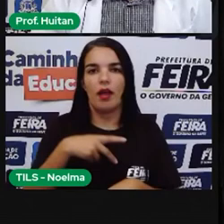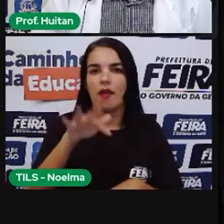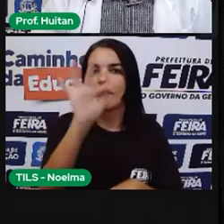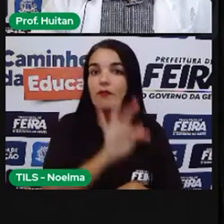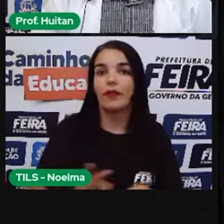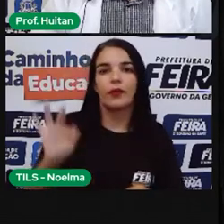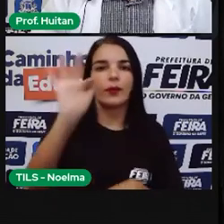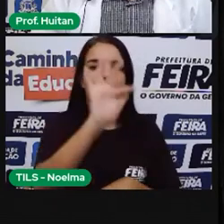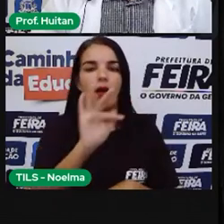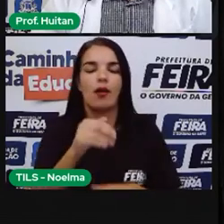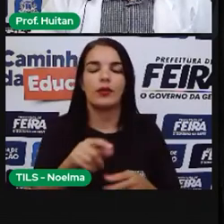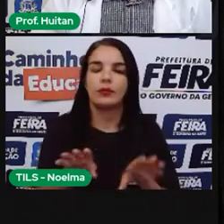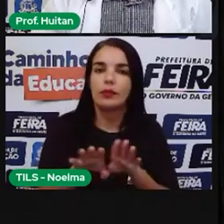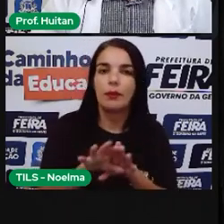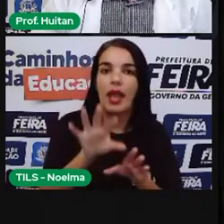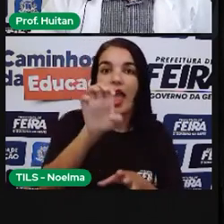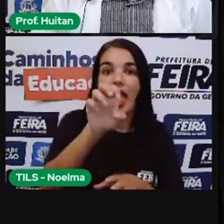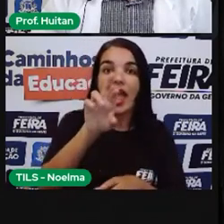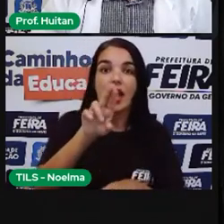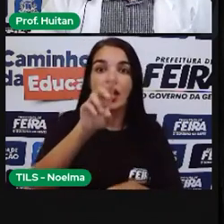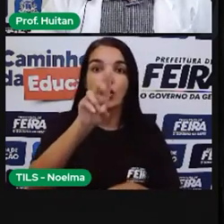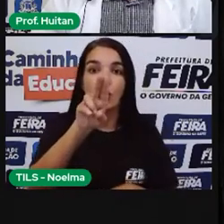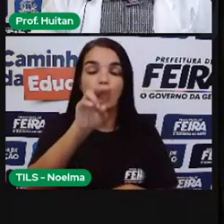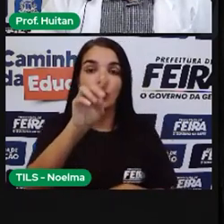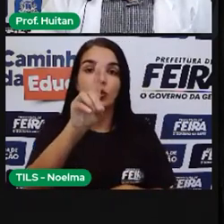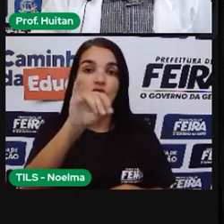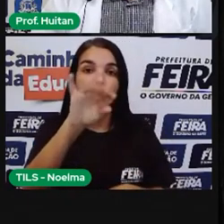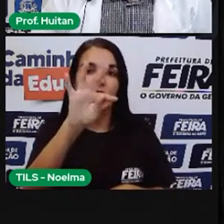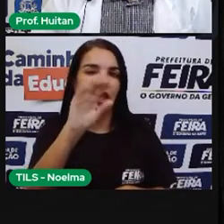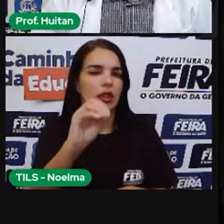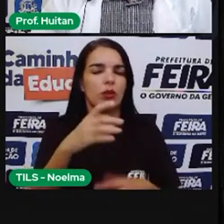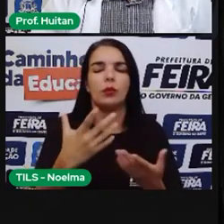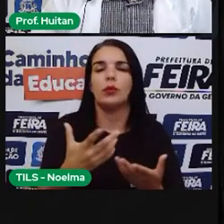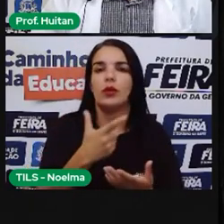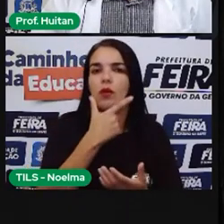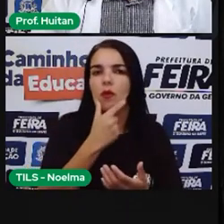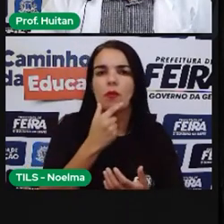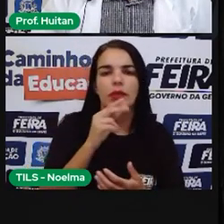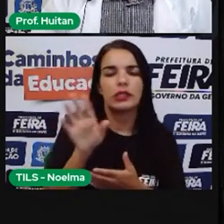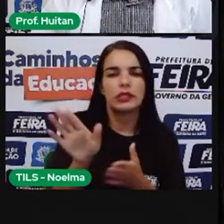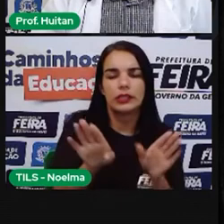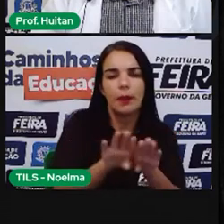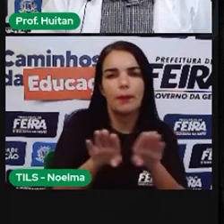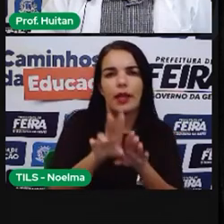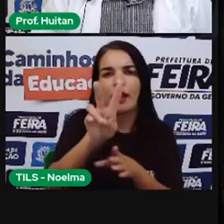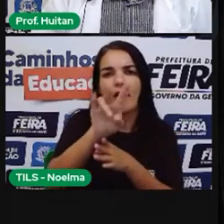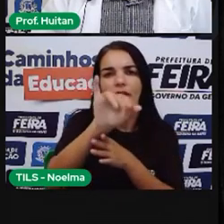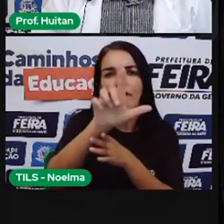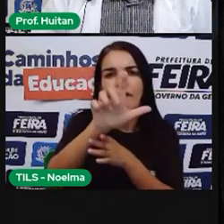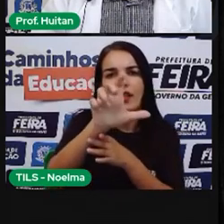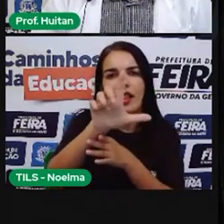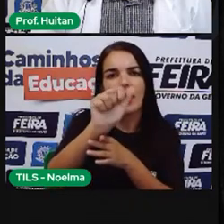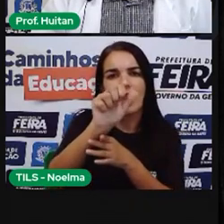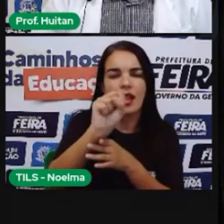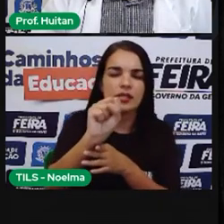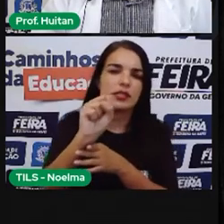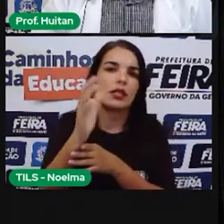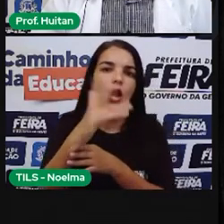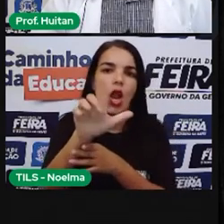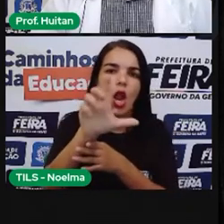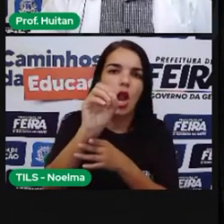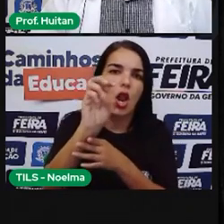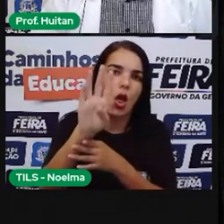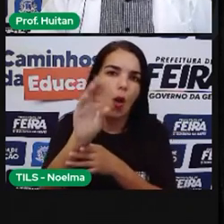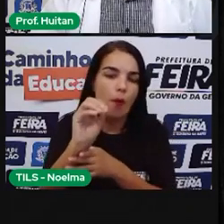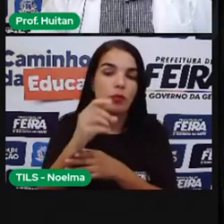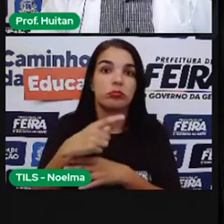eruditos como o Villa-Lobos, que não é muito reconhecido, não é popularmente aqui, mas tem muito reconhecimento na